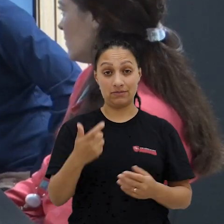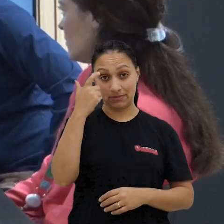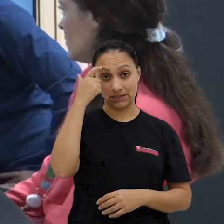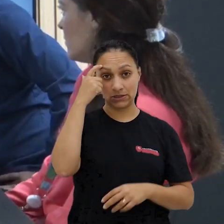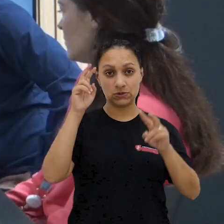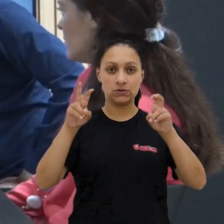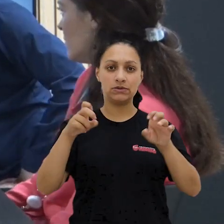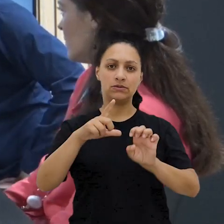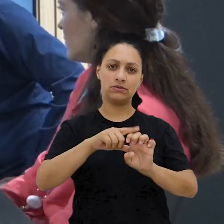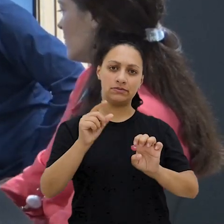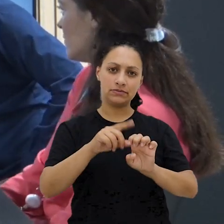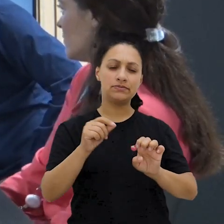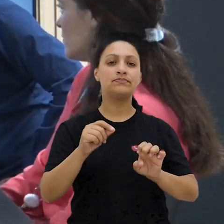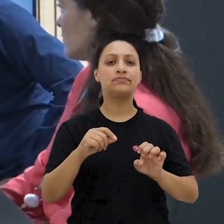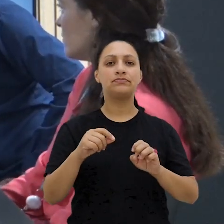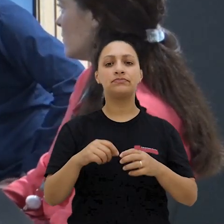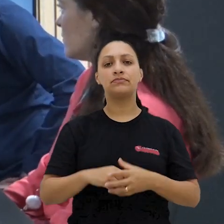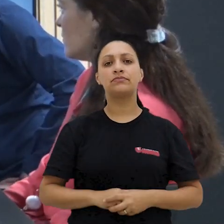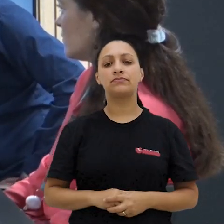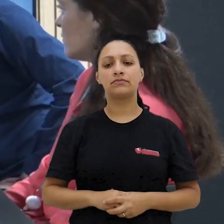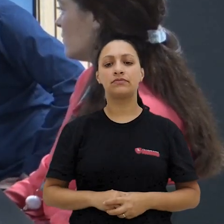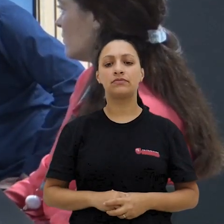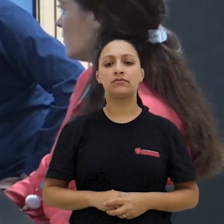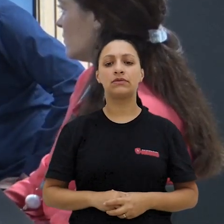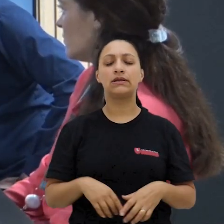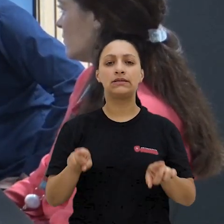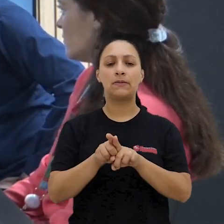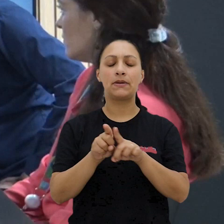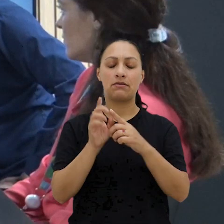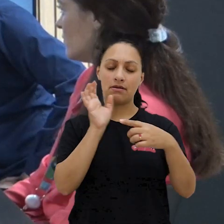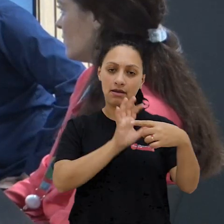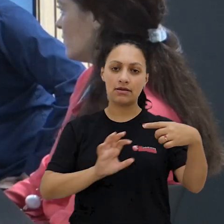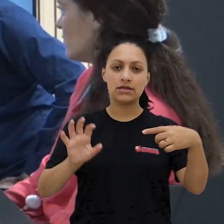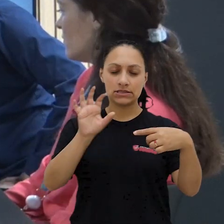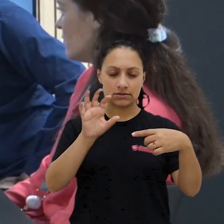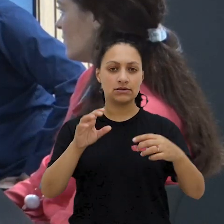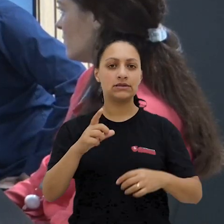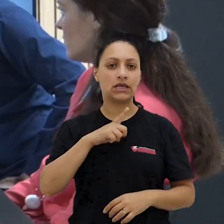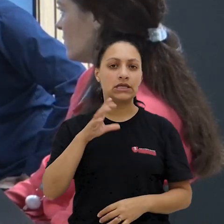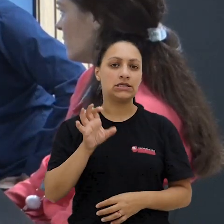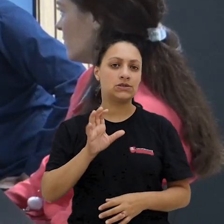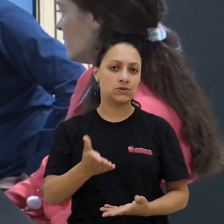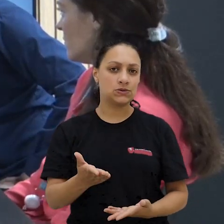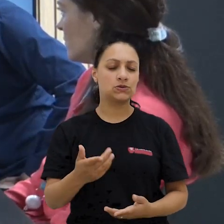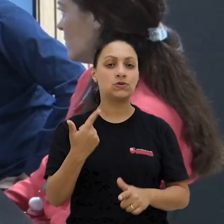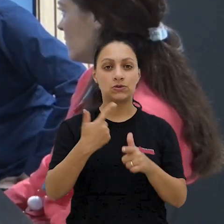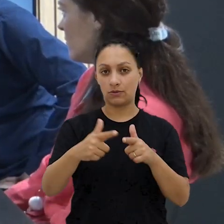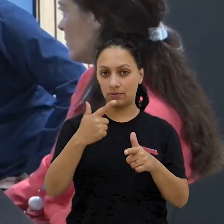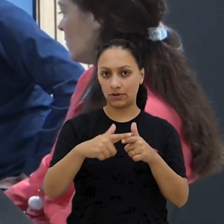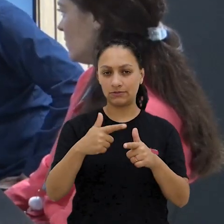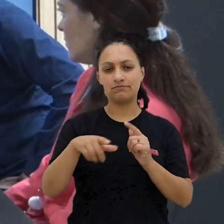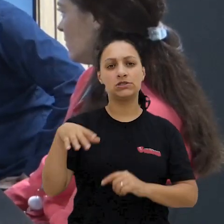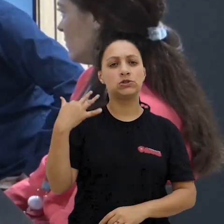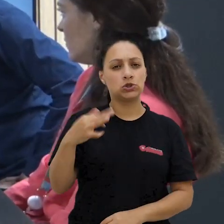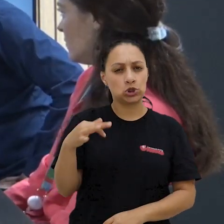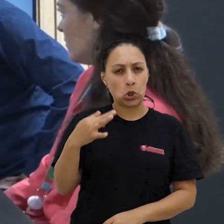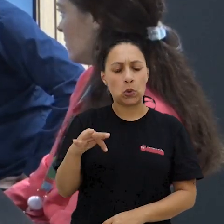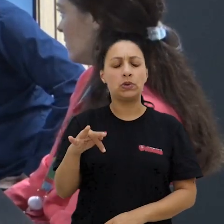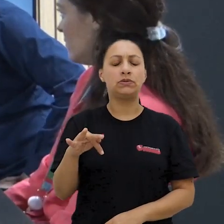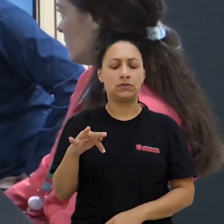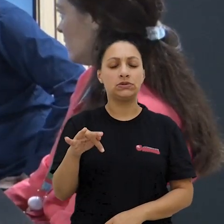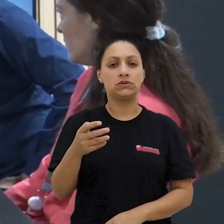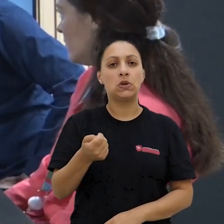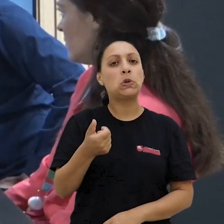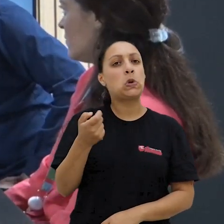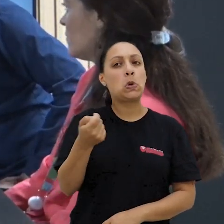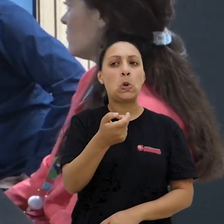assim em empreendedorismo, gestão de empresas, a gente está aqui dentro do ecossistema que também tem isso, né? Então, os problemas, as dores, elas